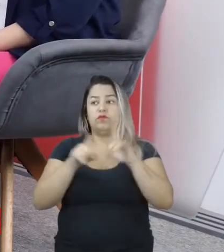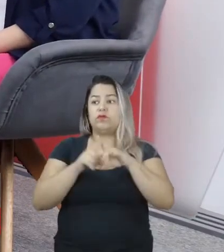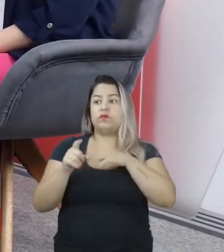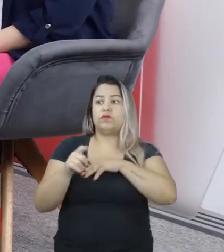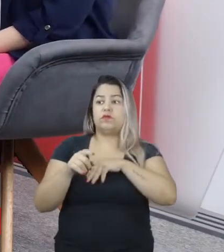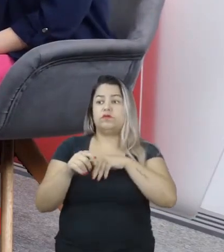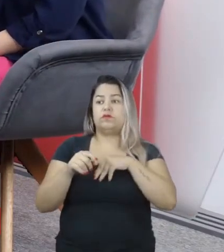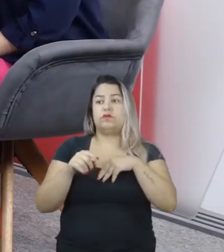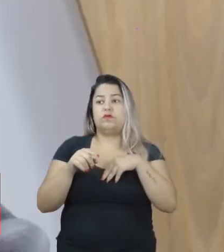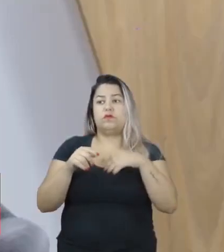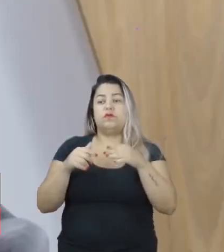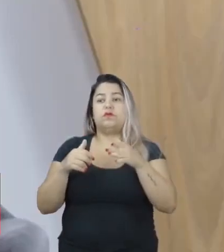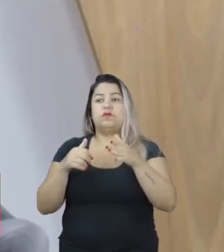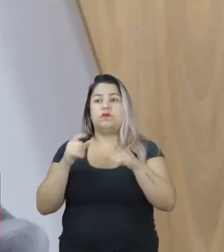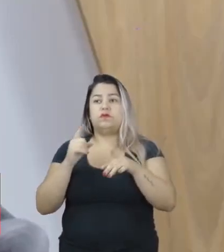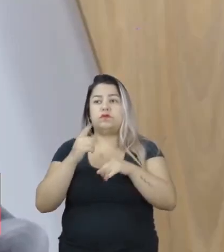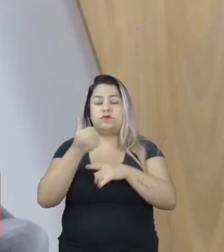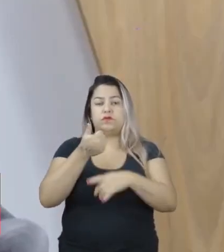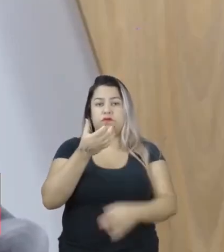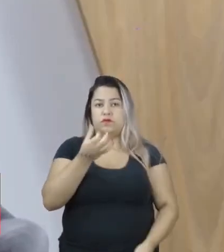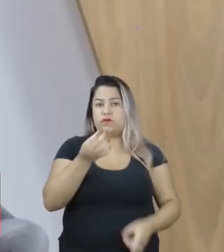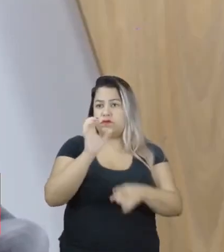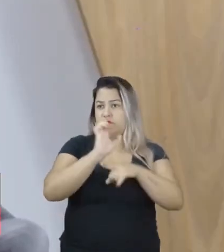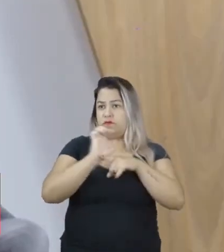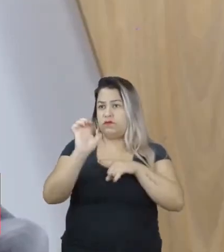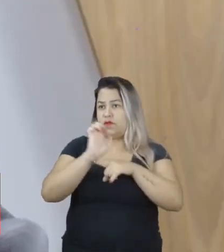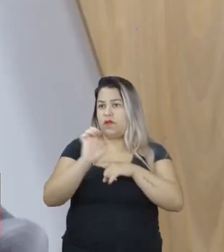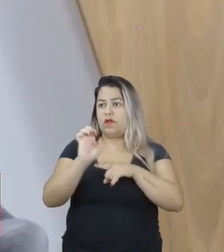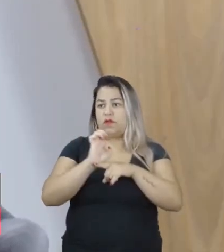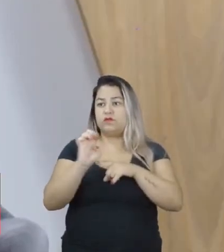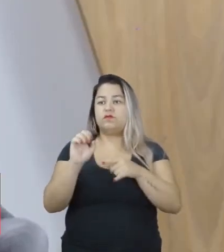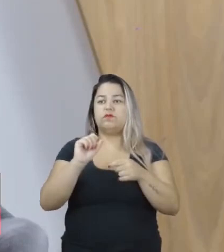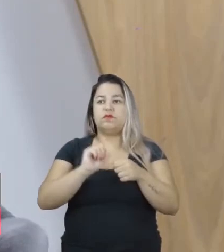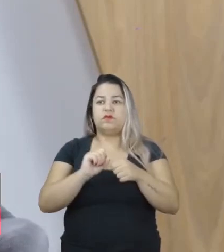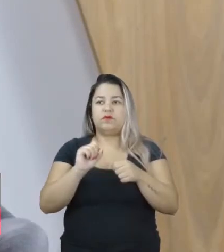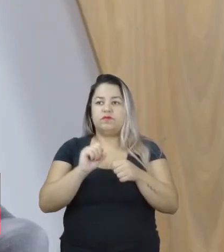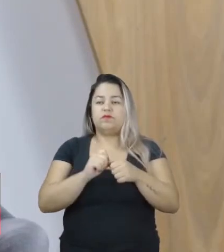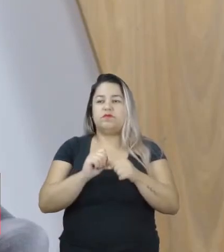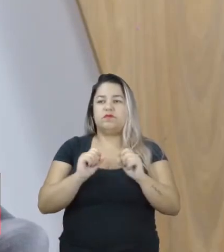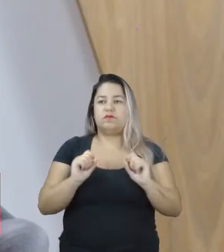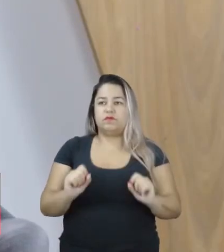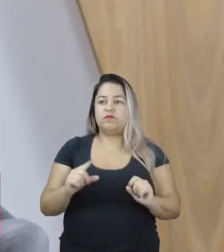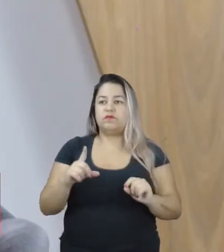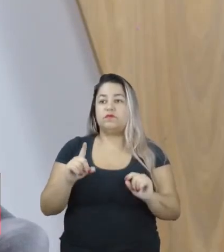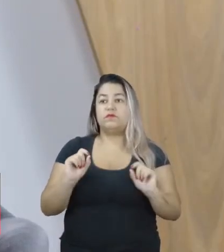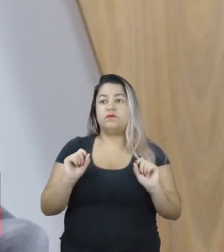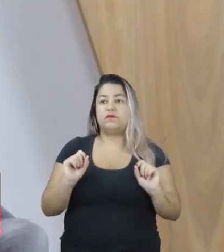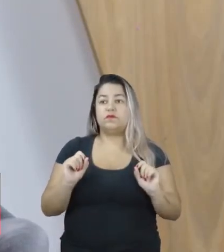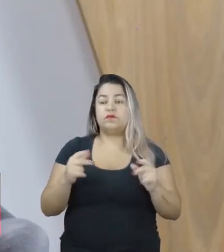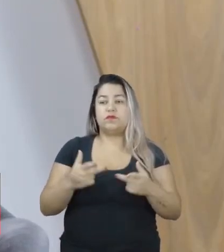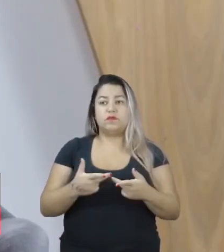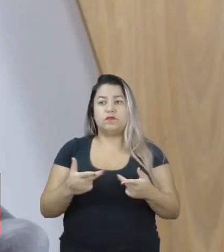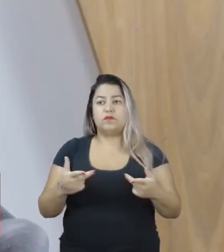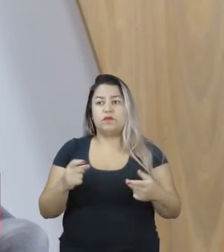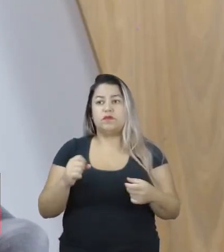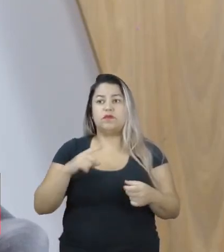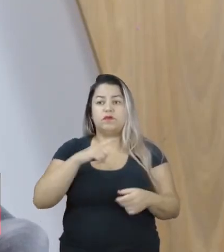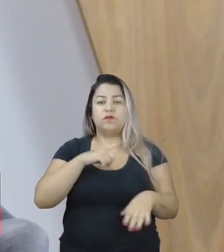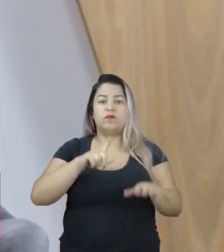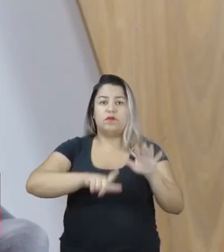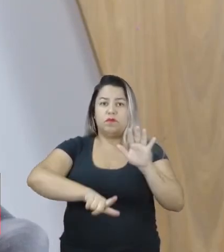Amanda. A gente já tem 16 estados emitindo. Foi algo que também era uma coisa que houve uma